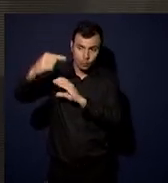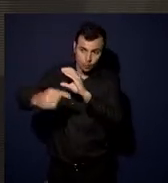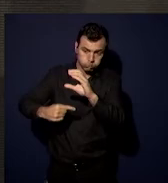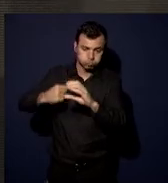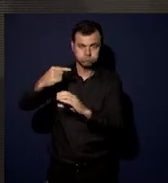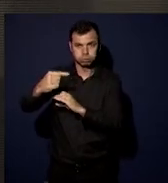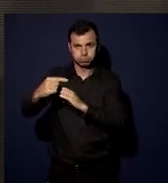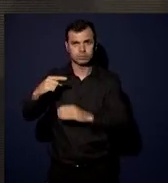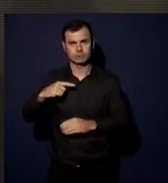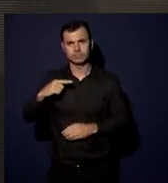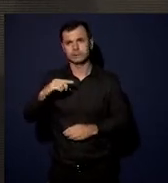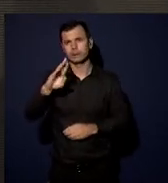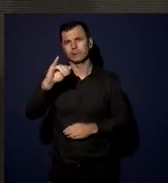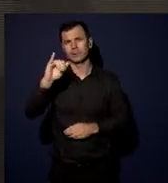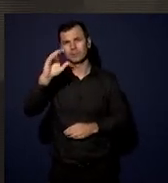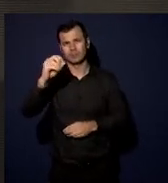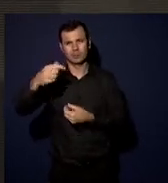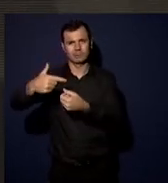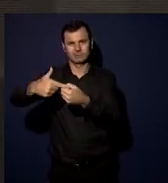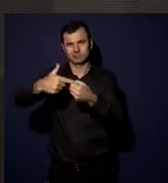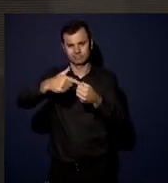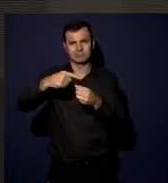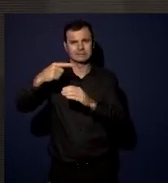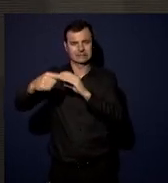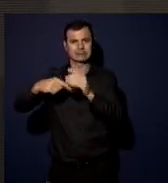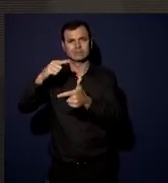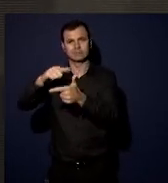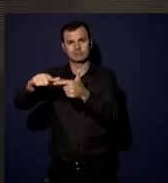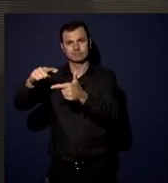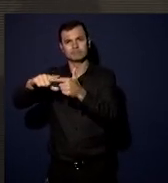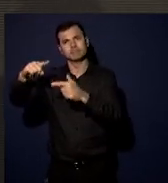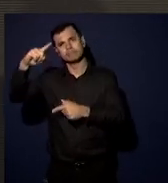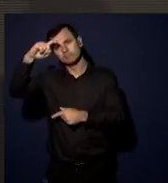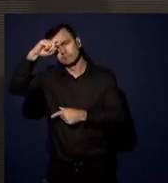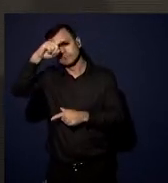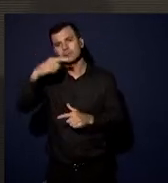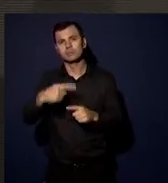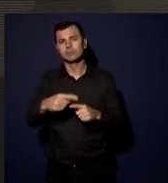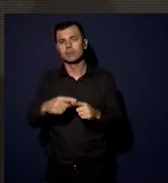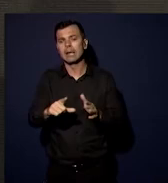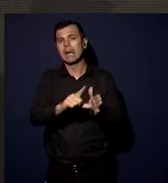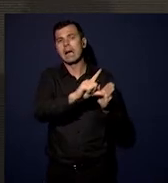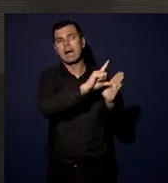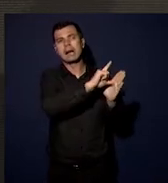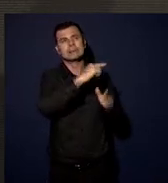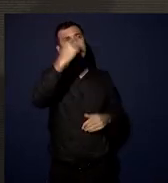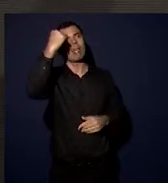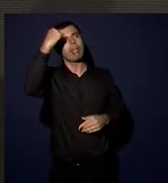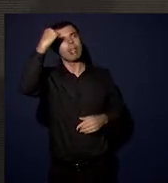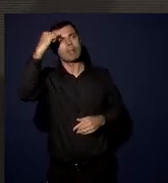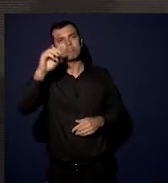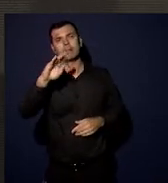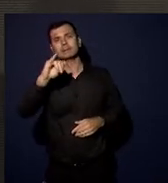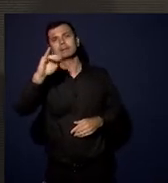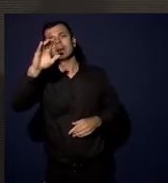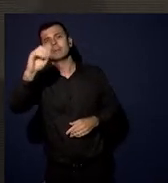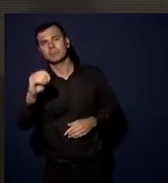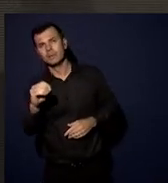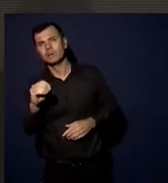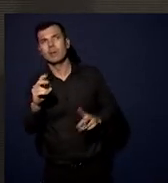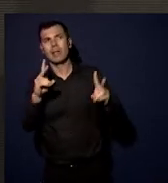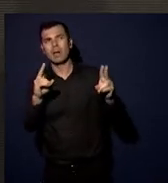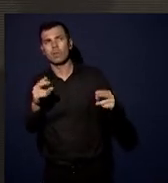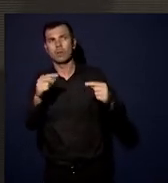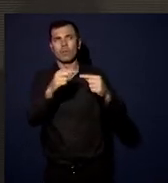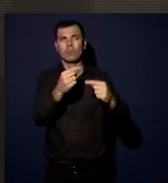que o biocombustível sofreu muito no mundo por um paradigma da de que mais biocombustível seria mais comida cara